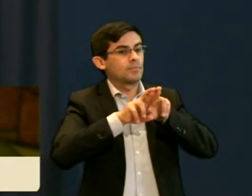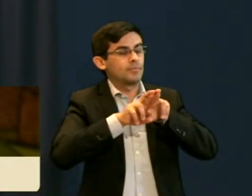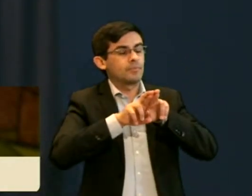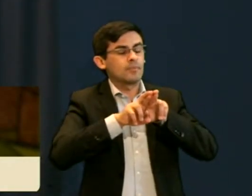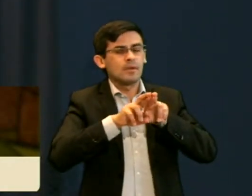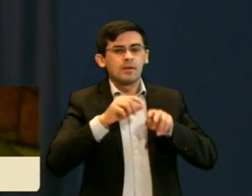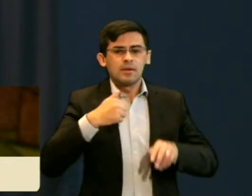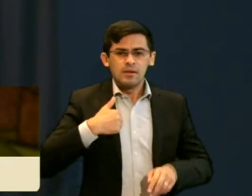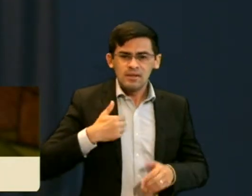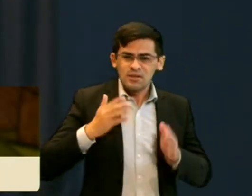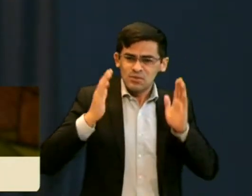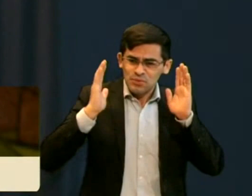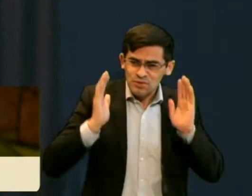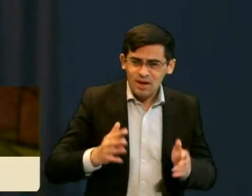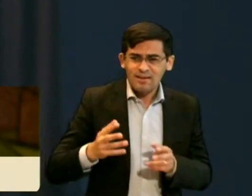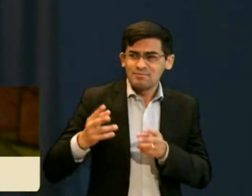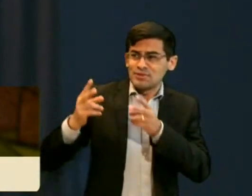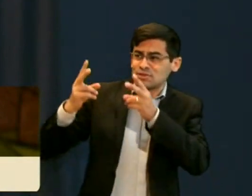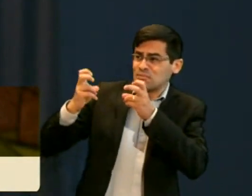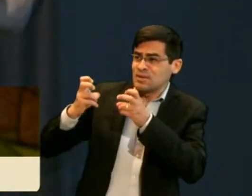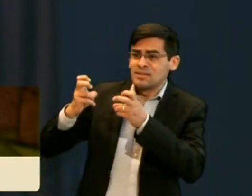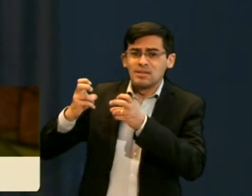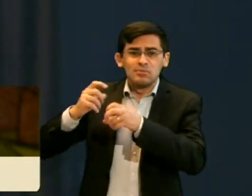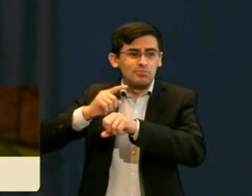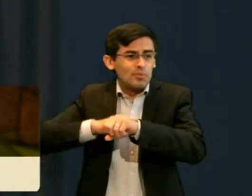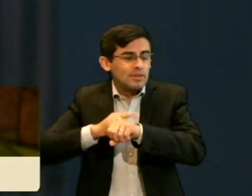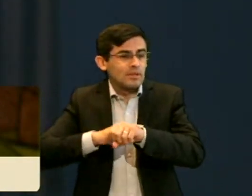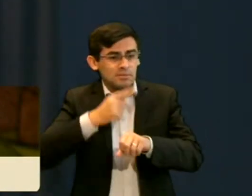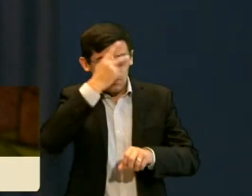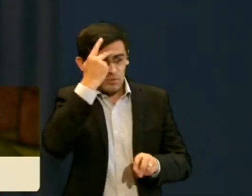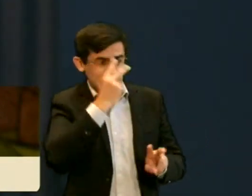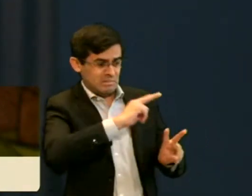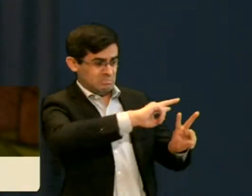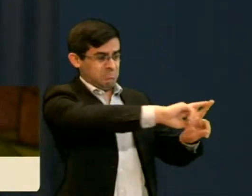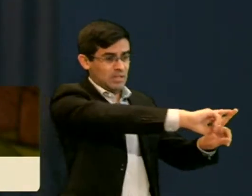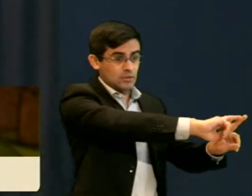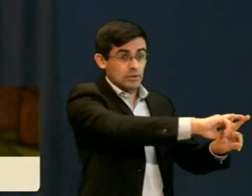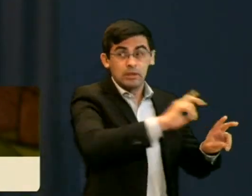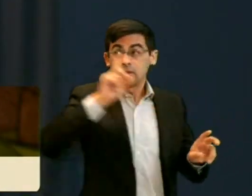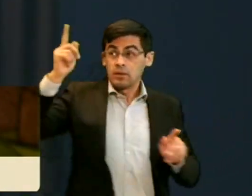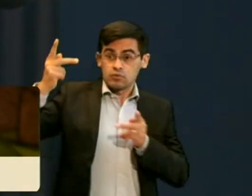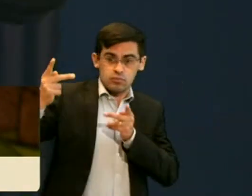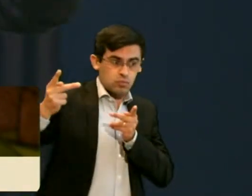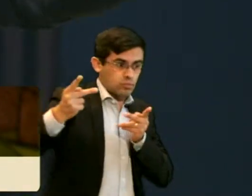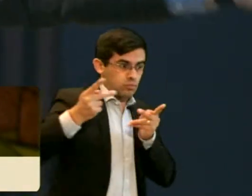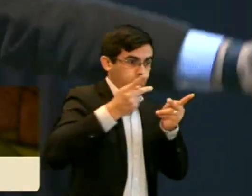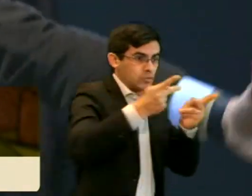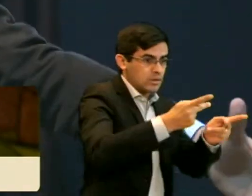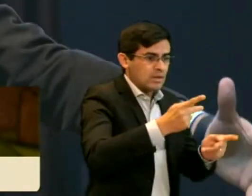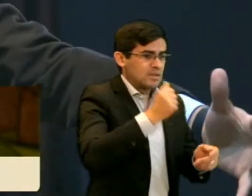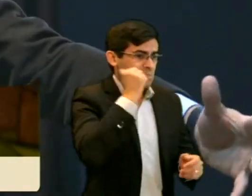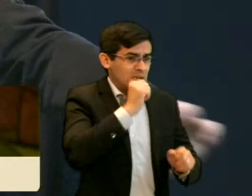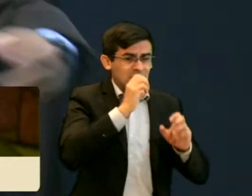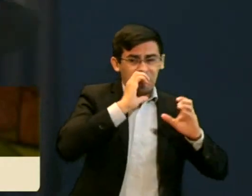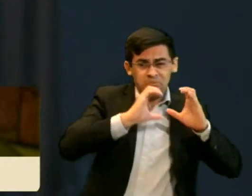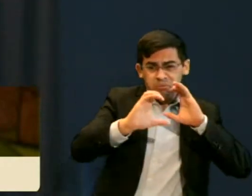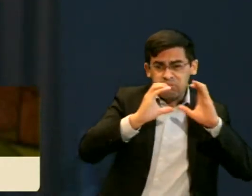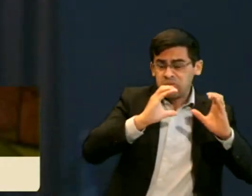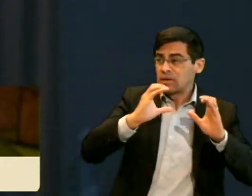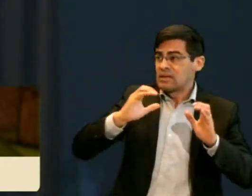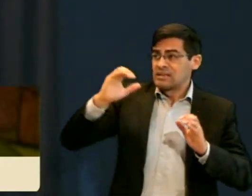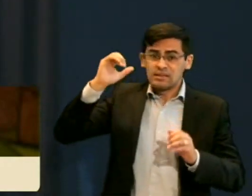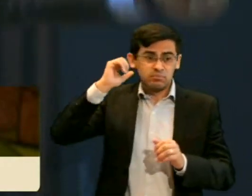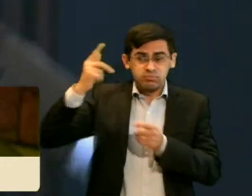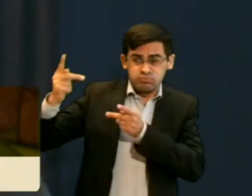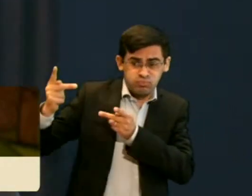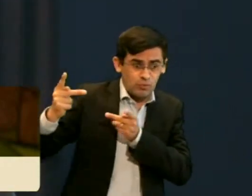Eu já vi Deus visitando um louvor no presídio. As mulheres cantavam e de repente Ele mostrou a sua face. E elas